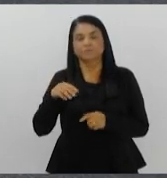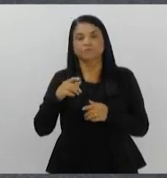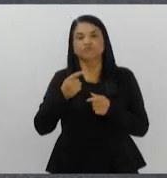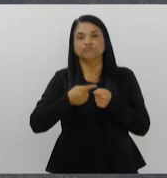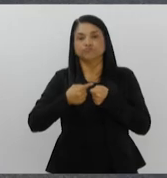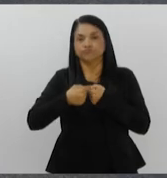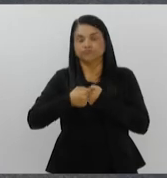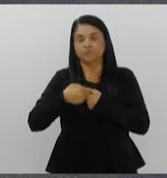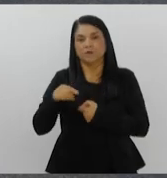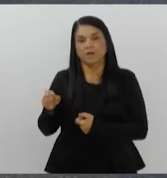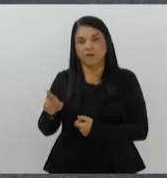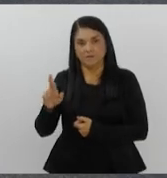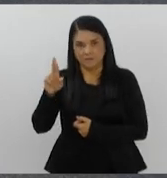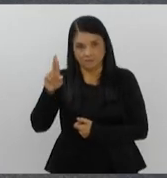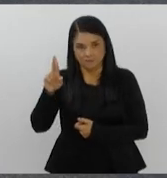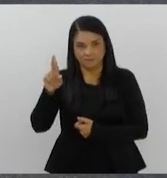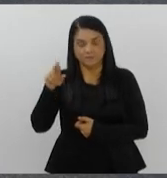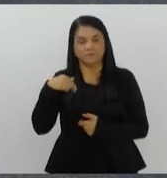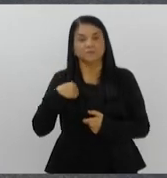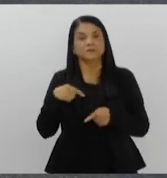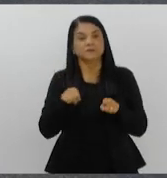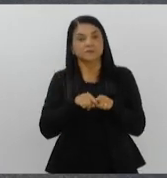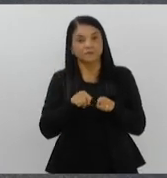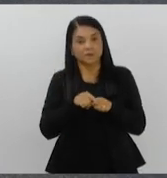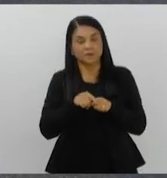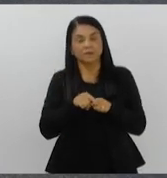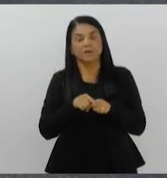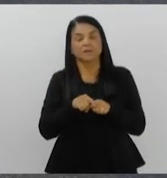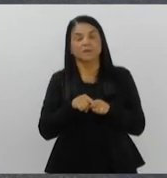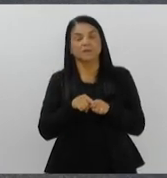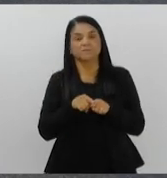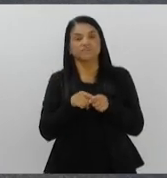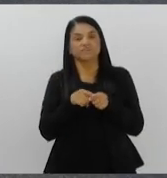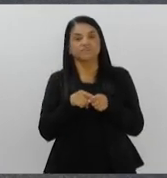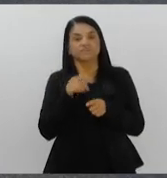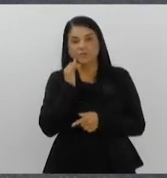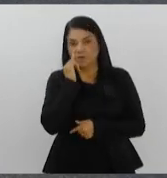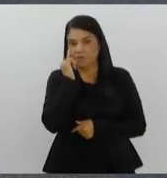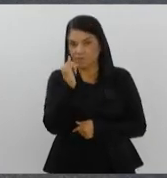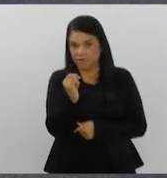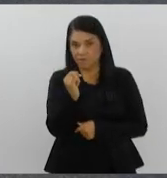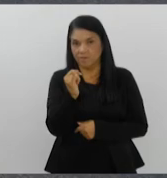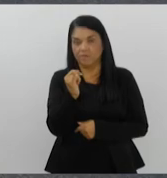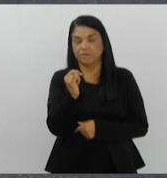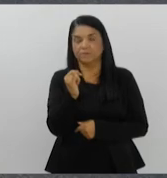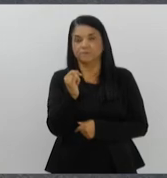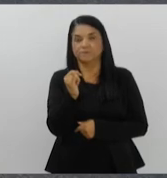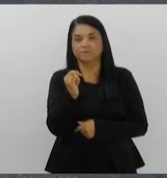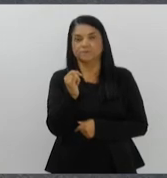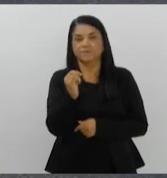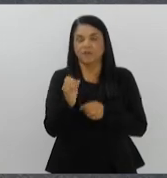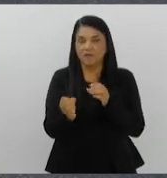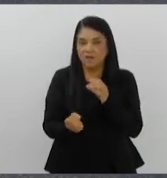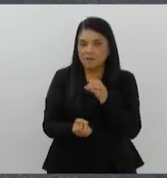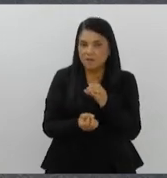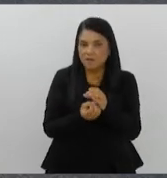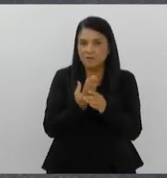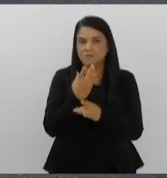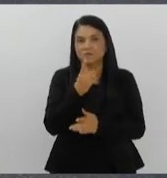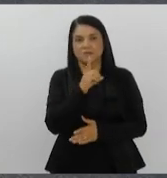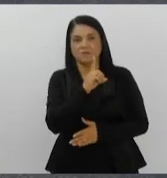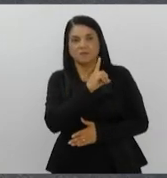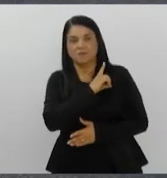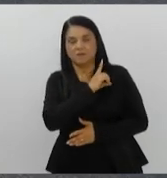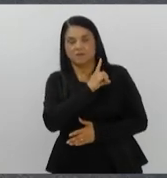Resende. E gostaria de trazer aqui, presidenta Tia Ju, que a criação da